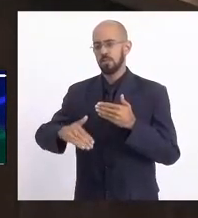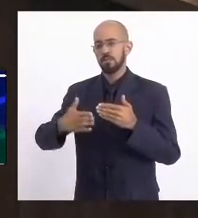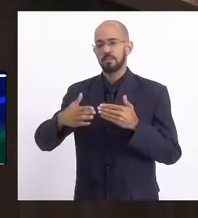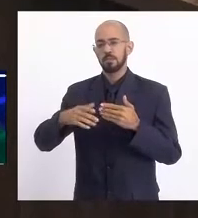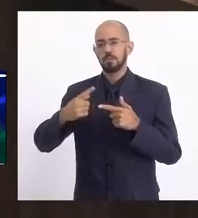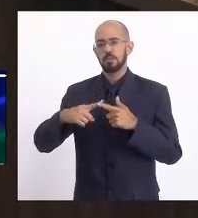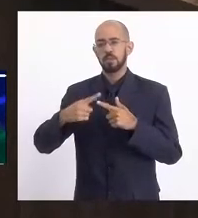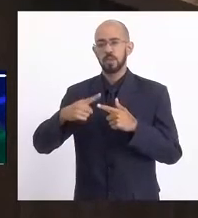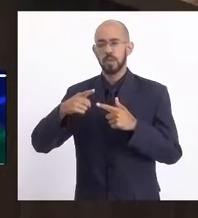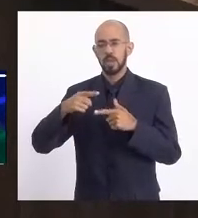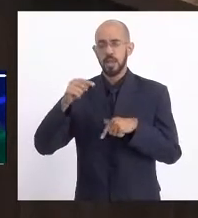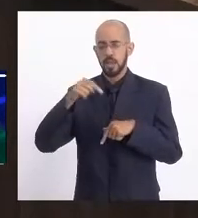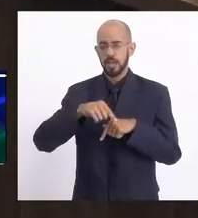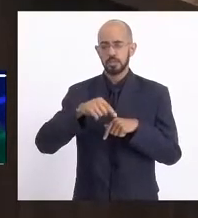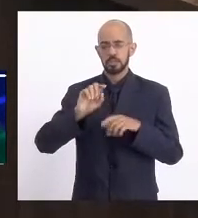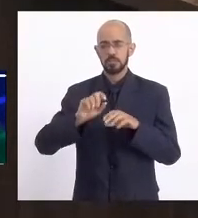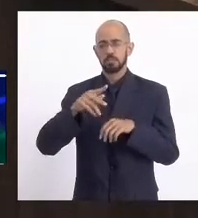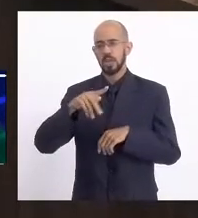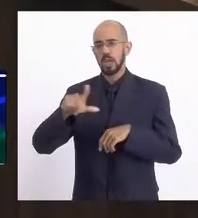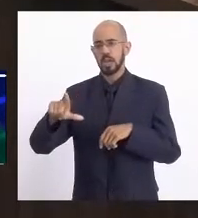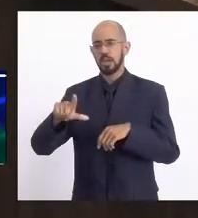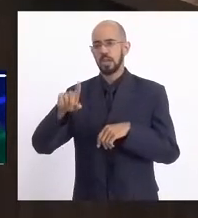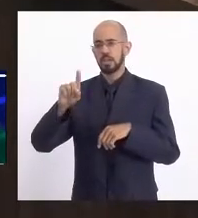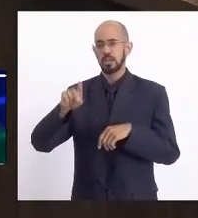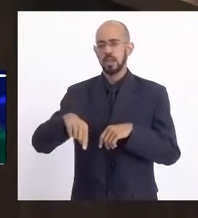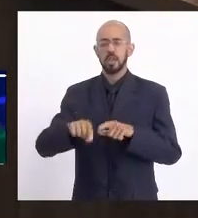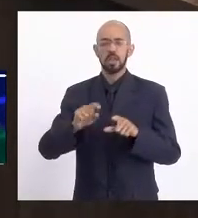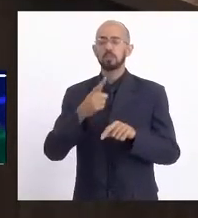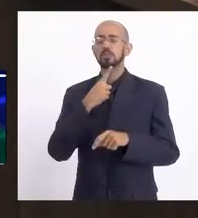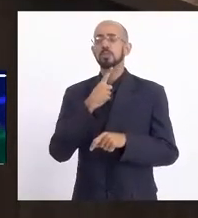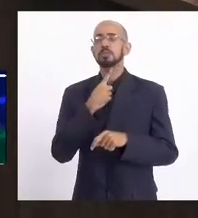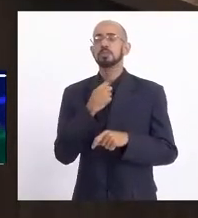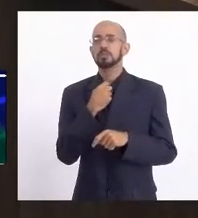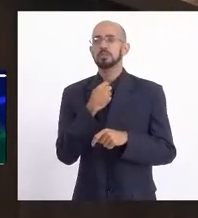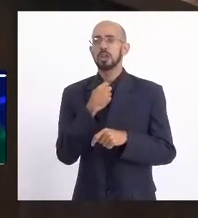este projeto é muito desejado